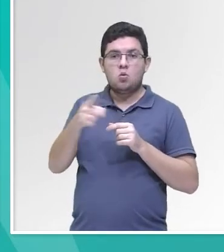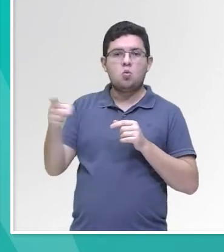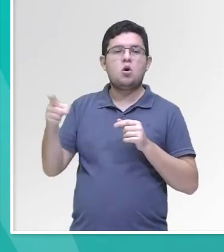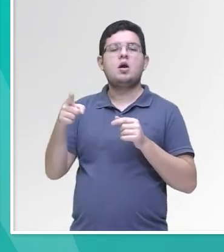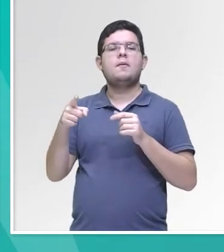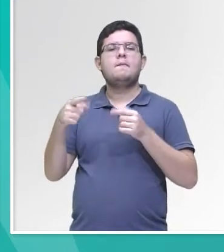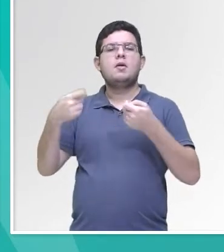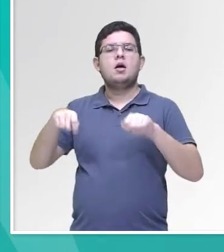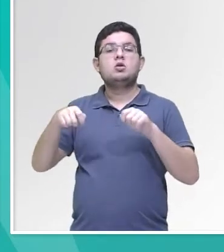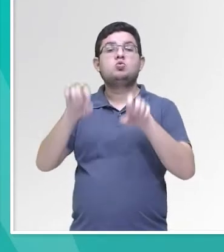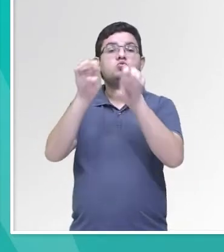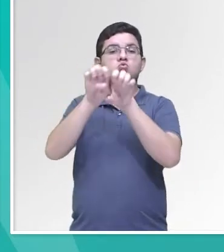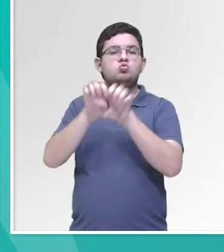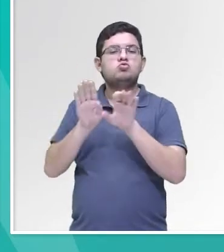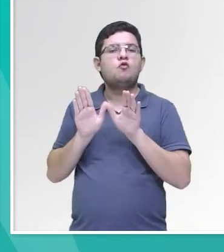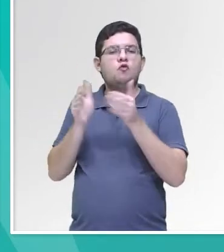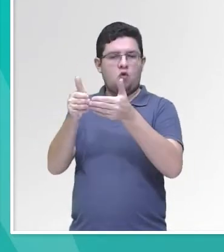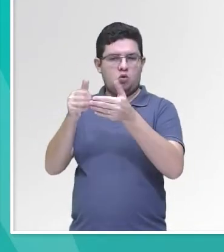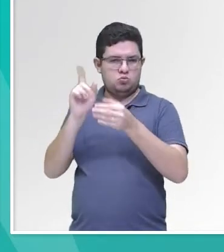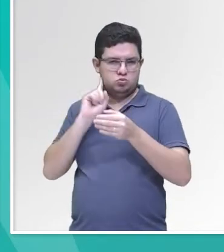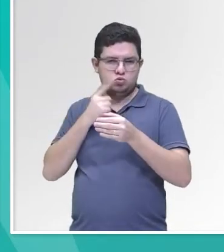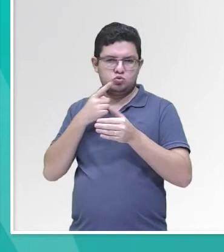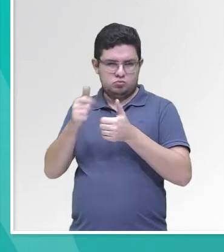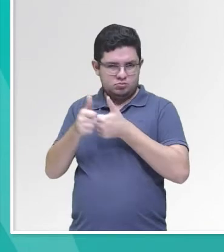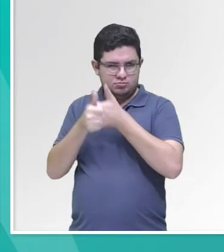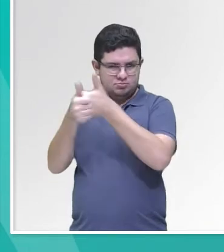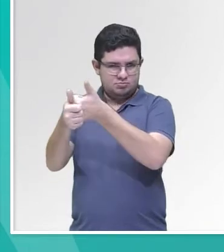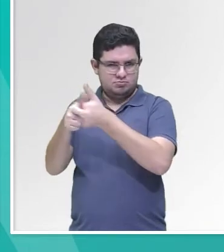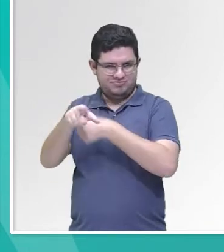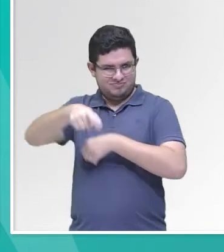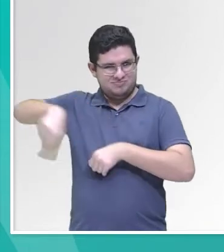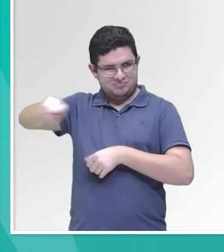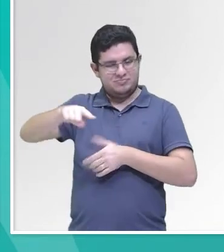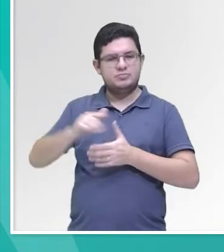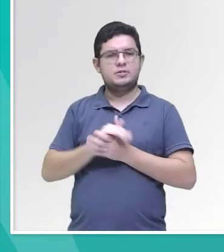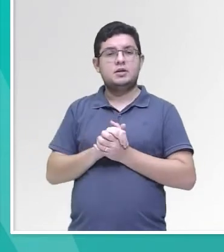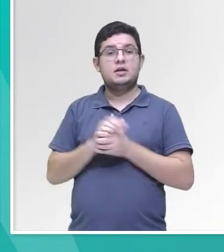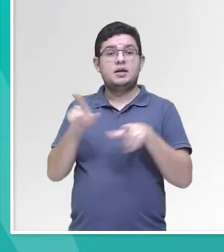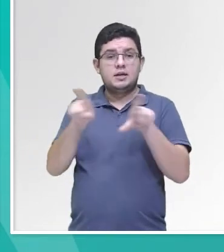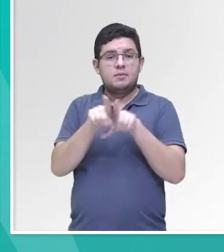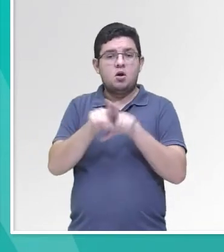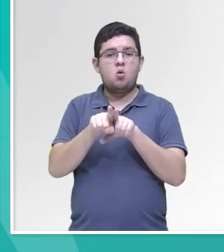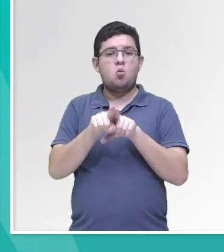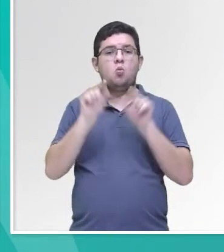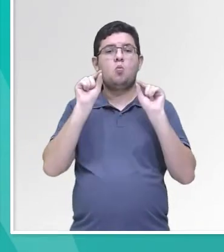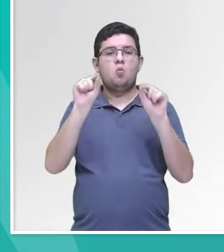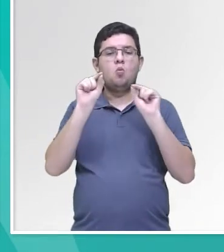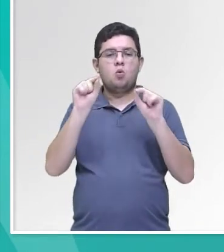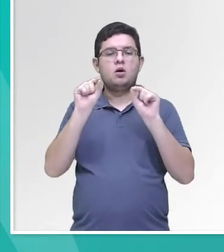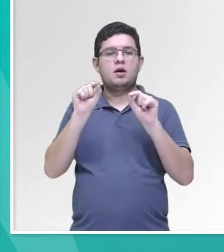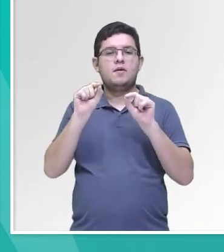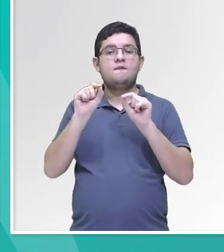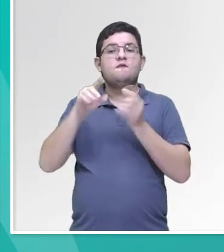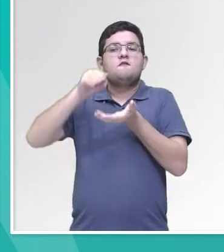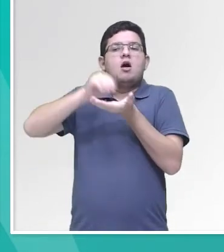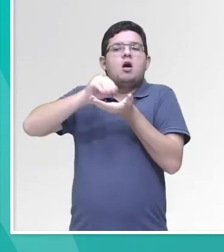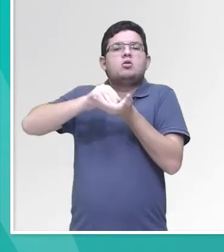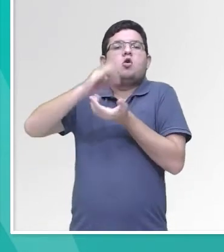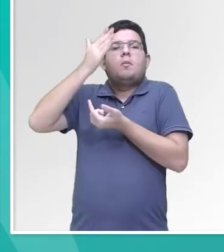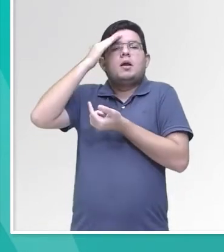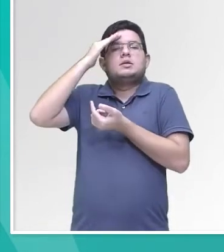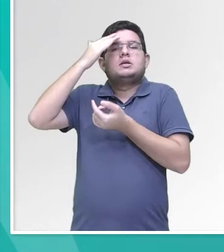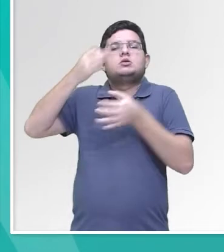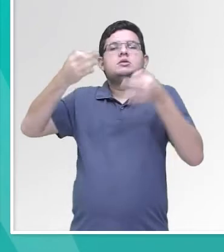estrutura especializada no acompanhamento desse público, bem como a compreensão deturpada da